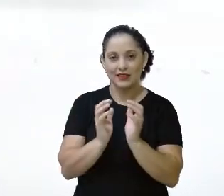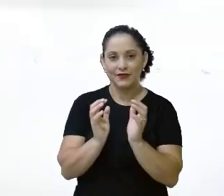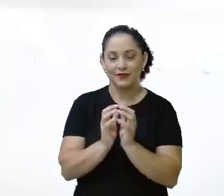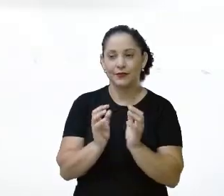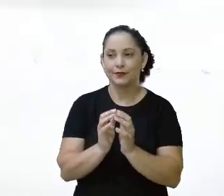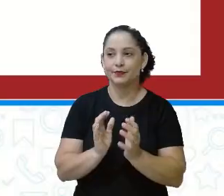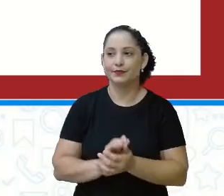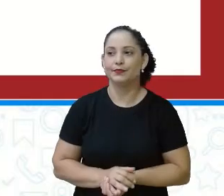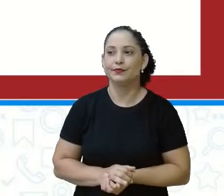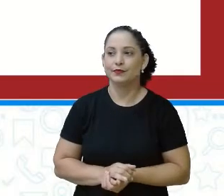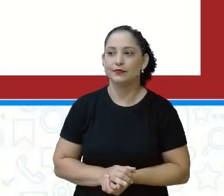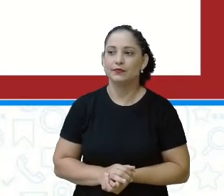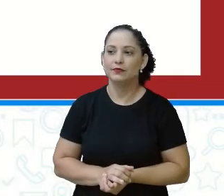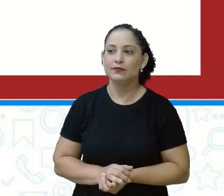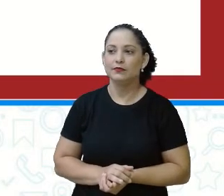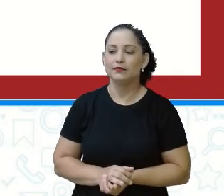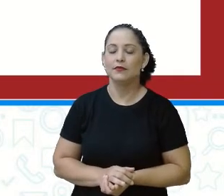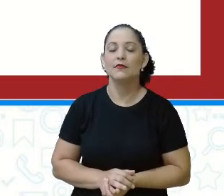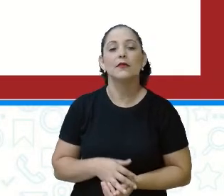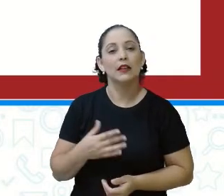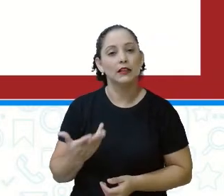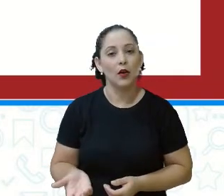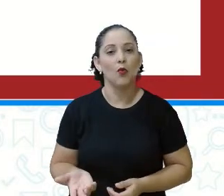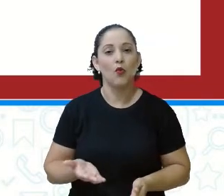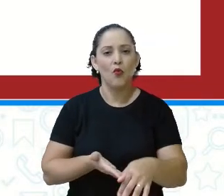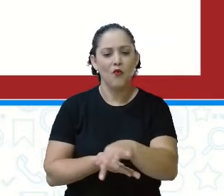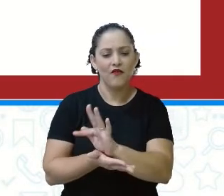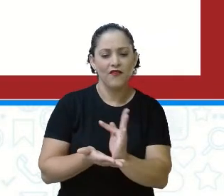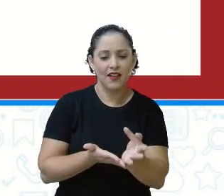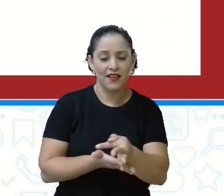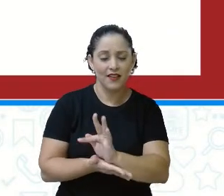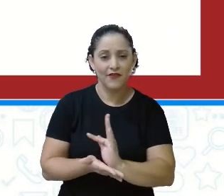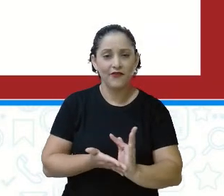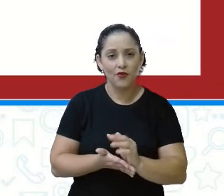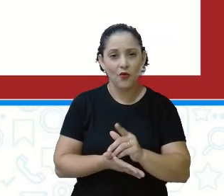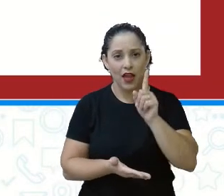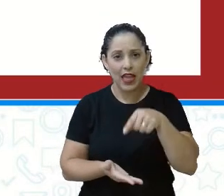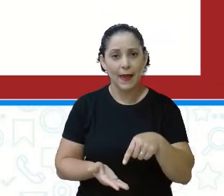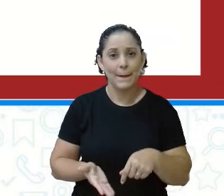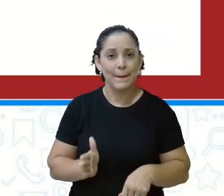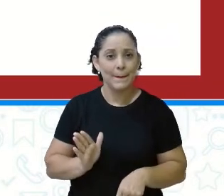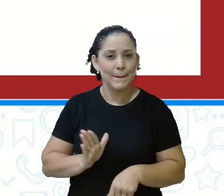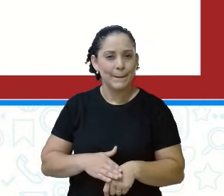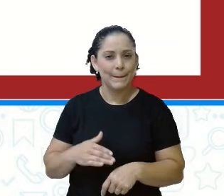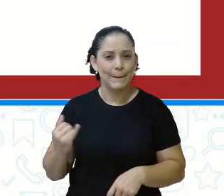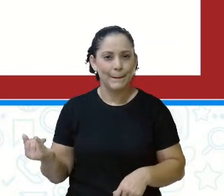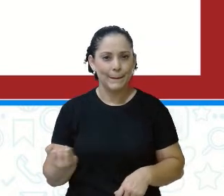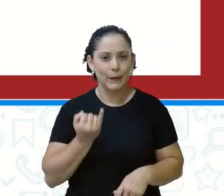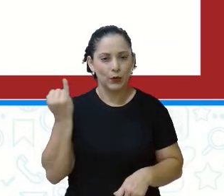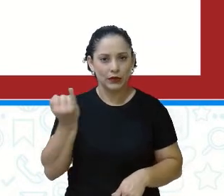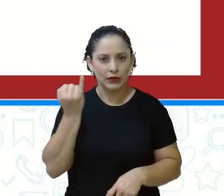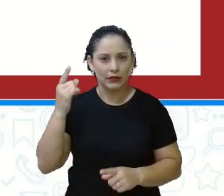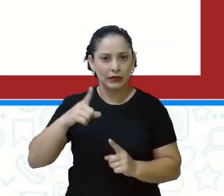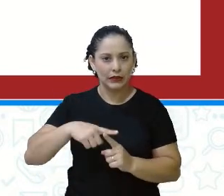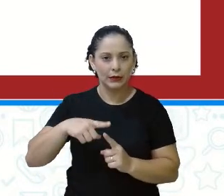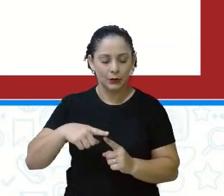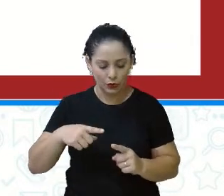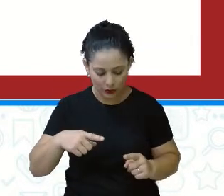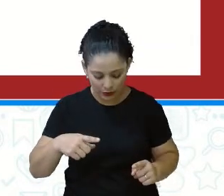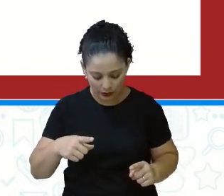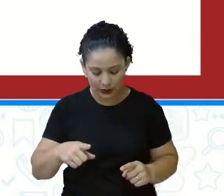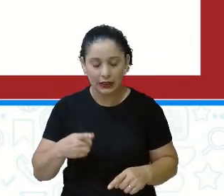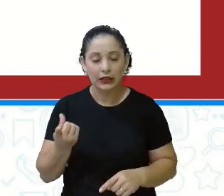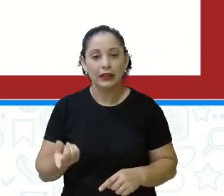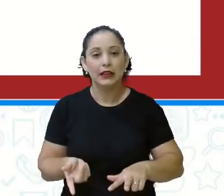o frevo é um dos principais gêneros musicais e danças do Recife. Ele